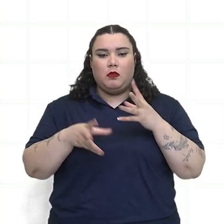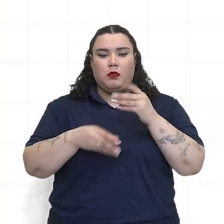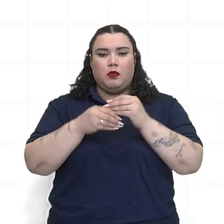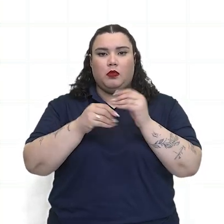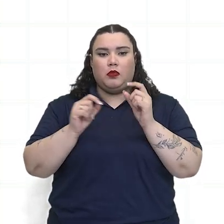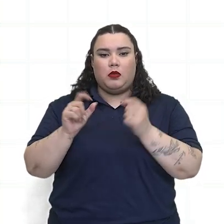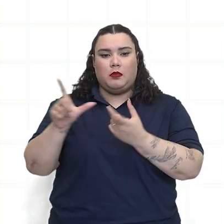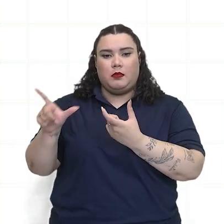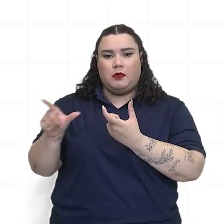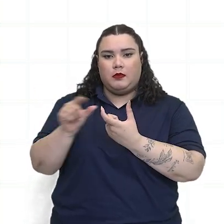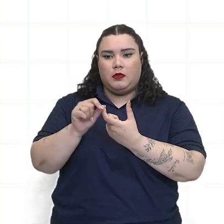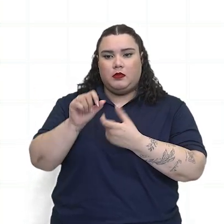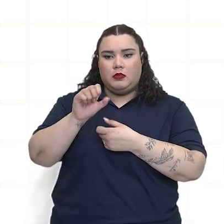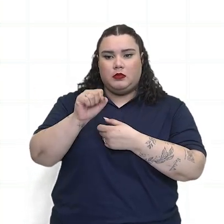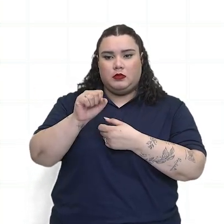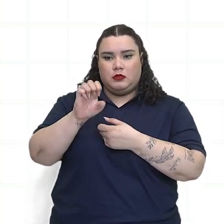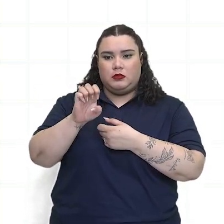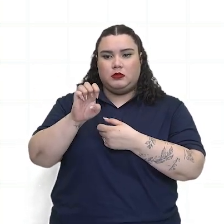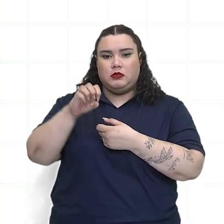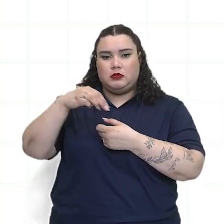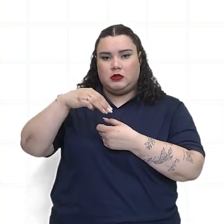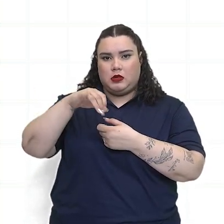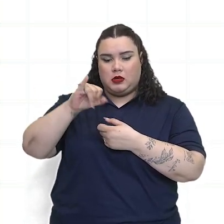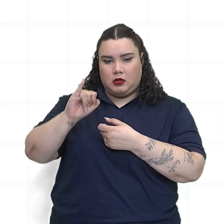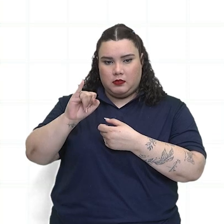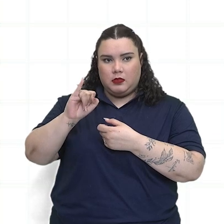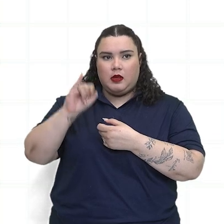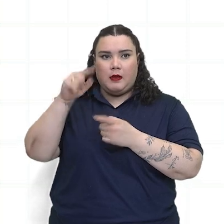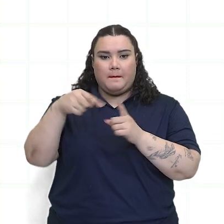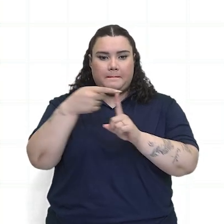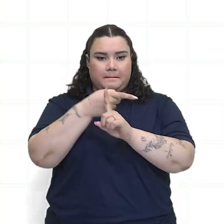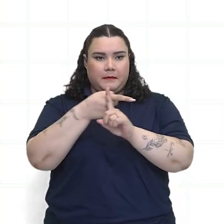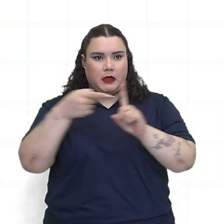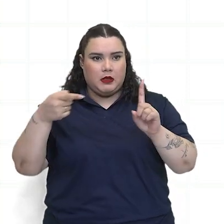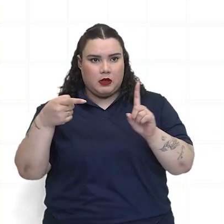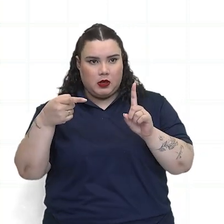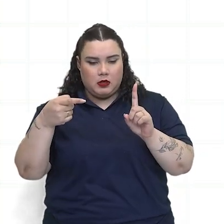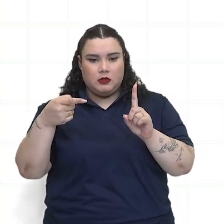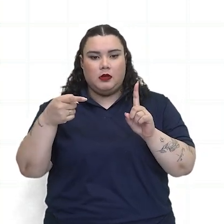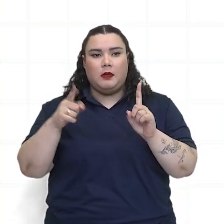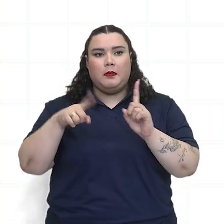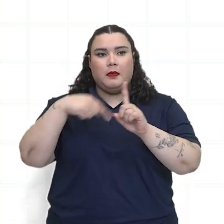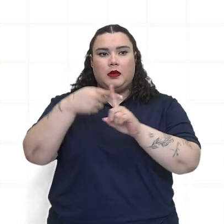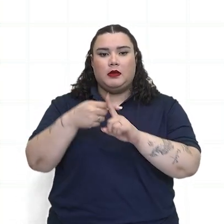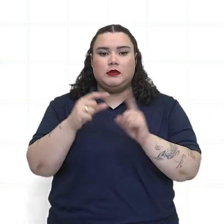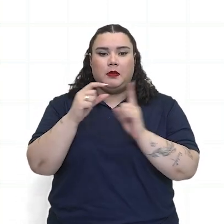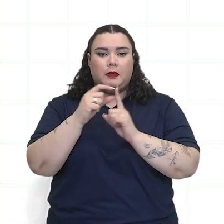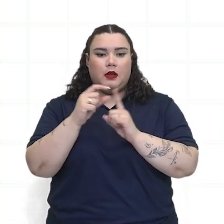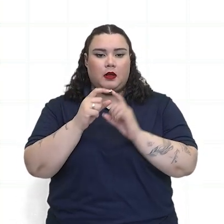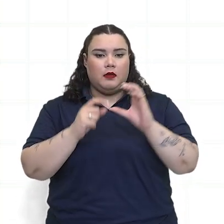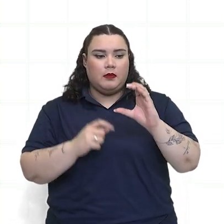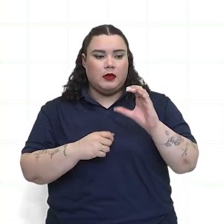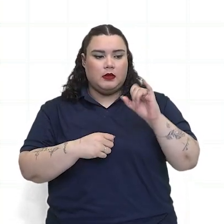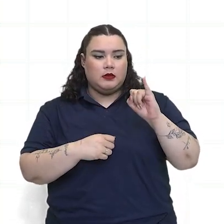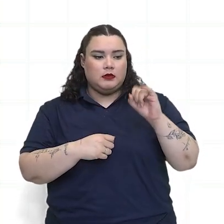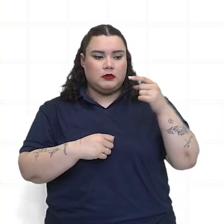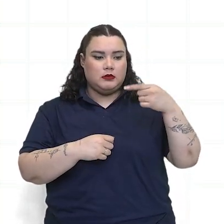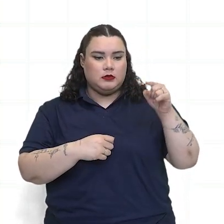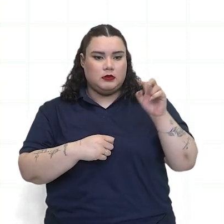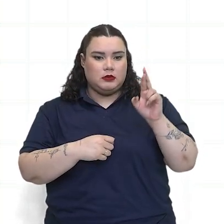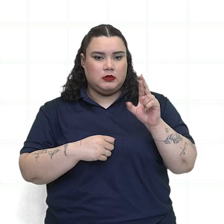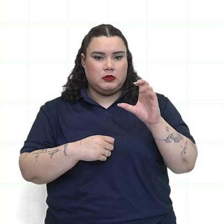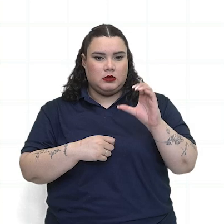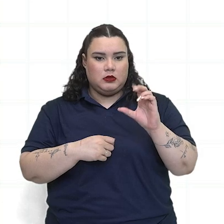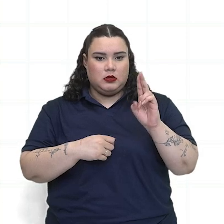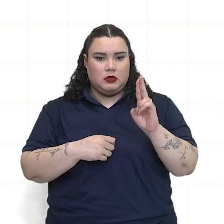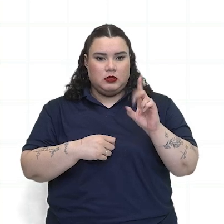semi, que quer dizer metade, a palavra primitiva círculo, e aí eu tenho uma